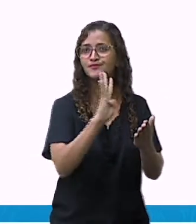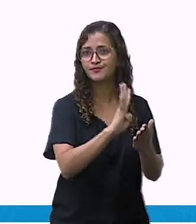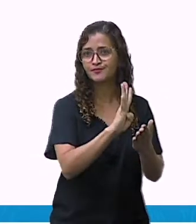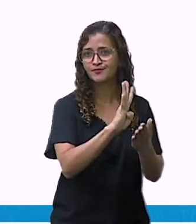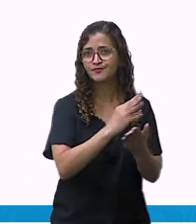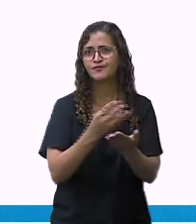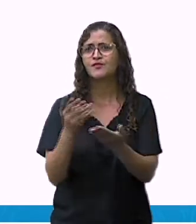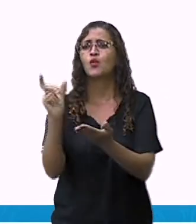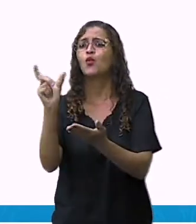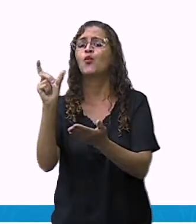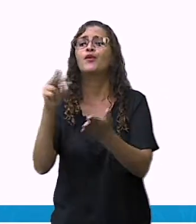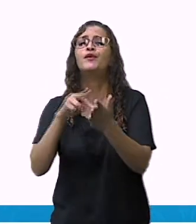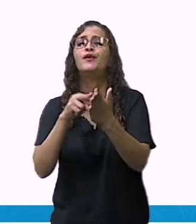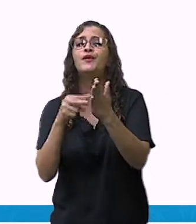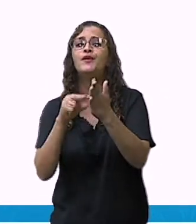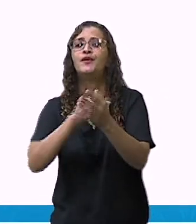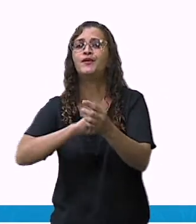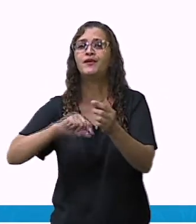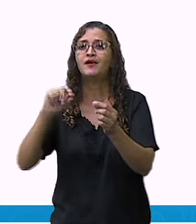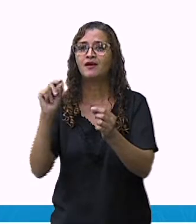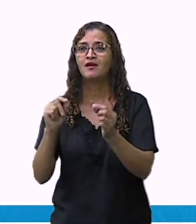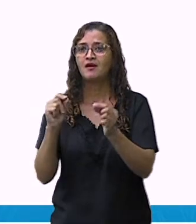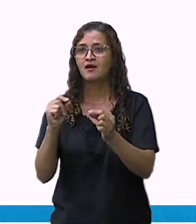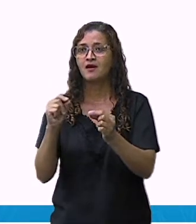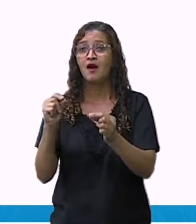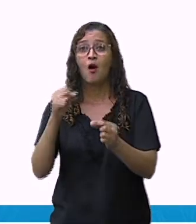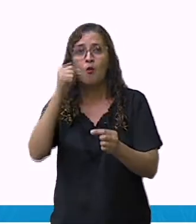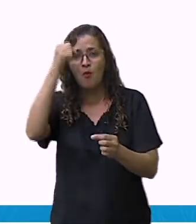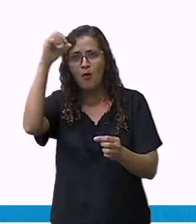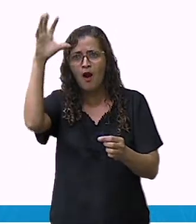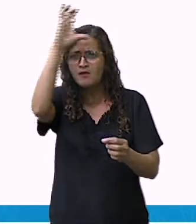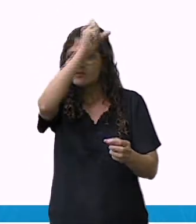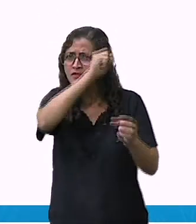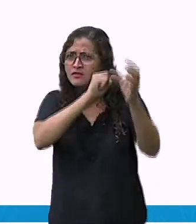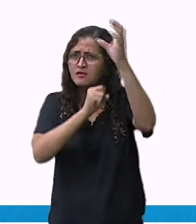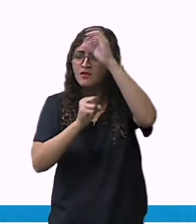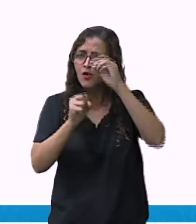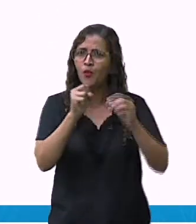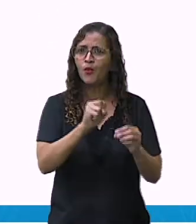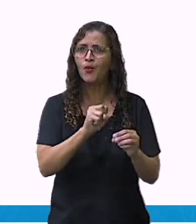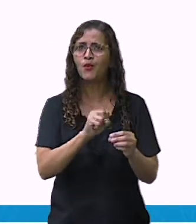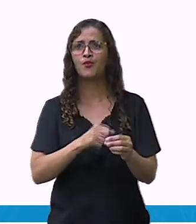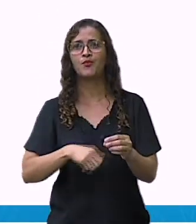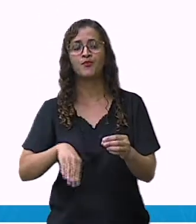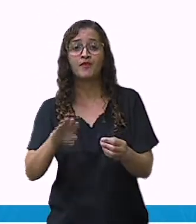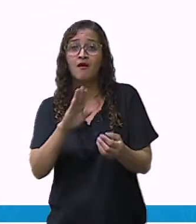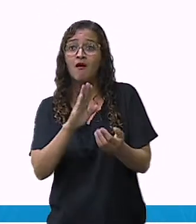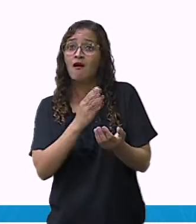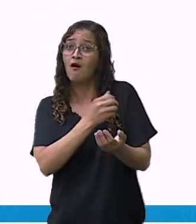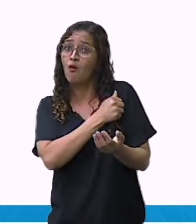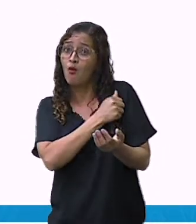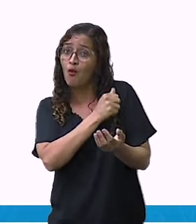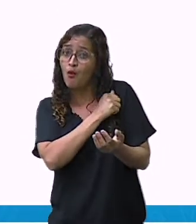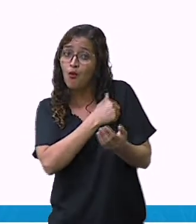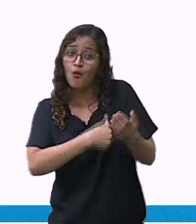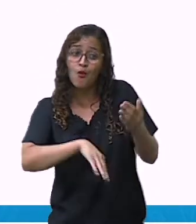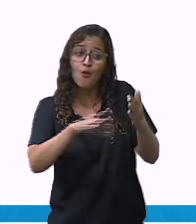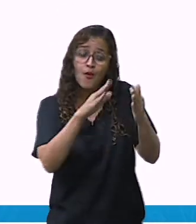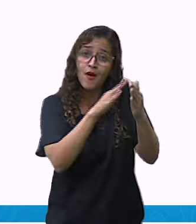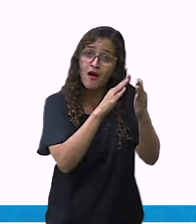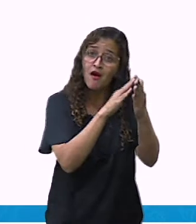palavra estudante? Aprendiz, aluno, educando,